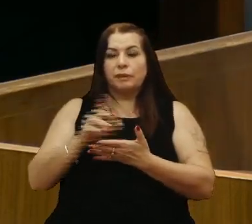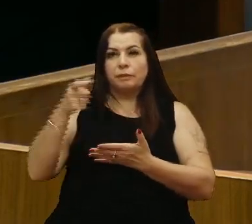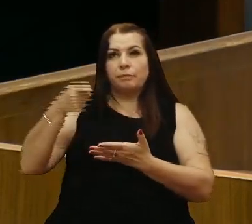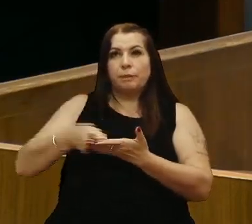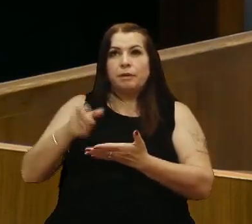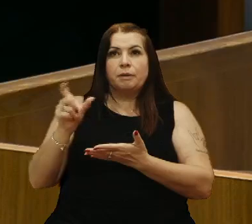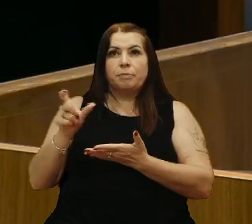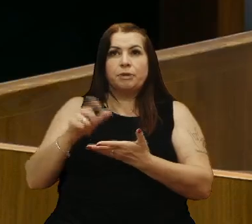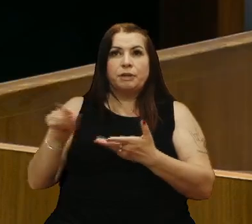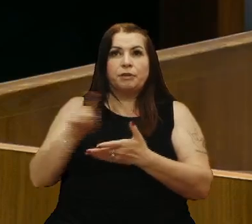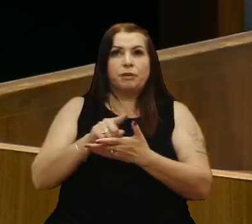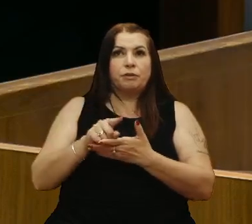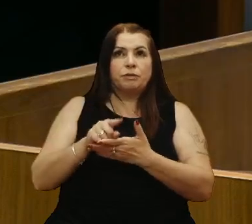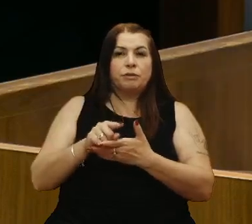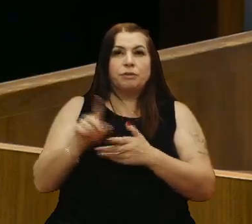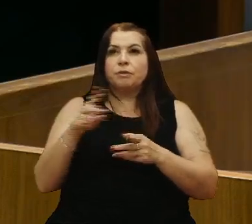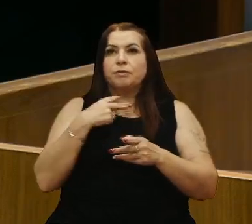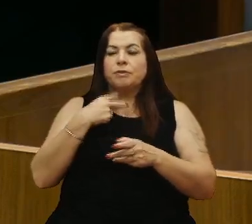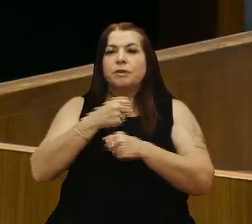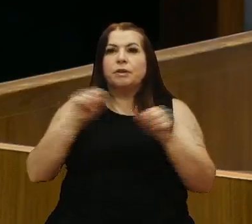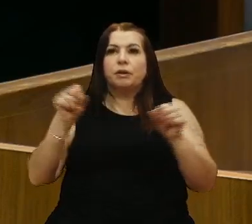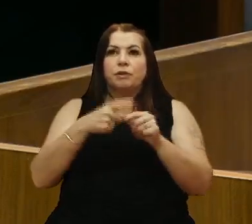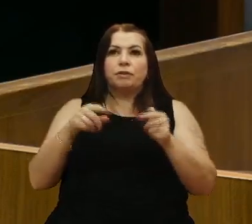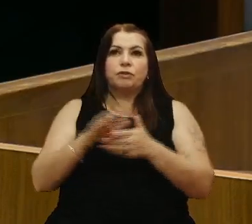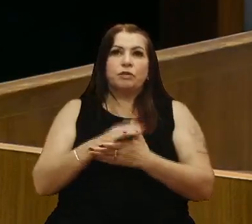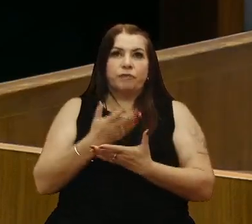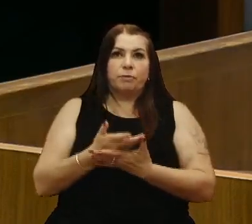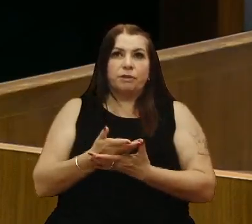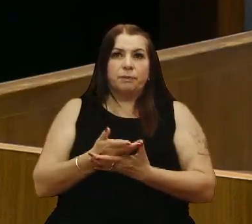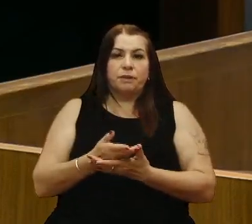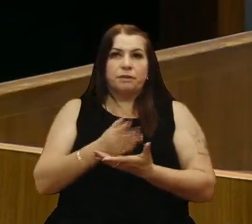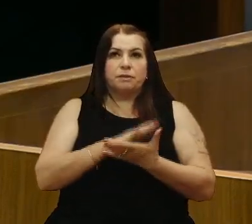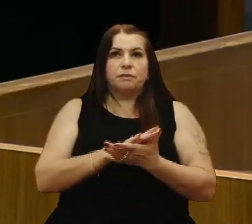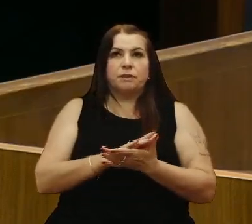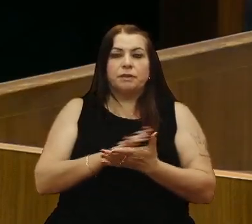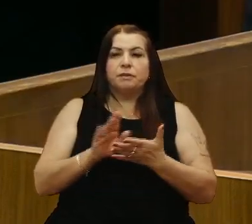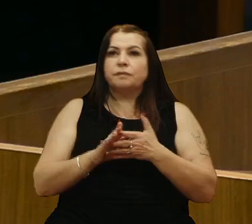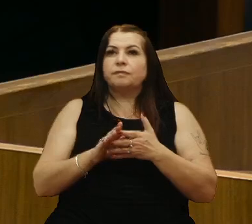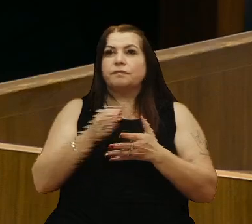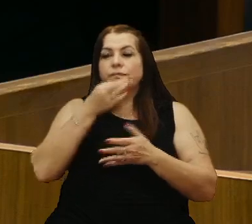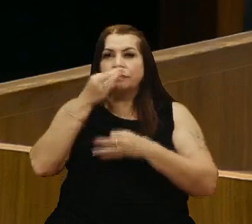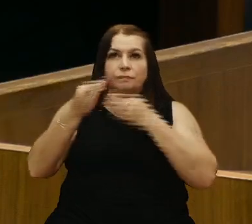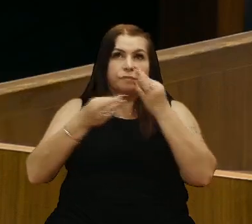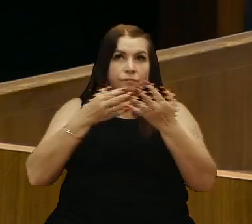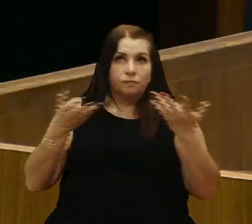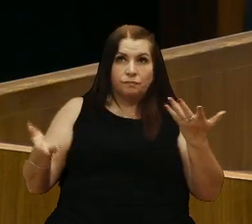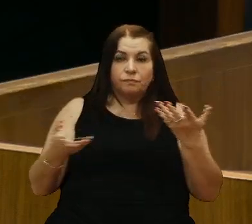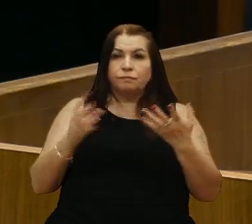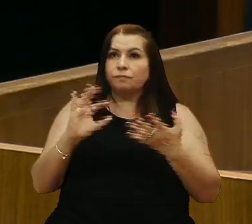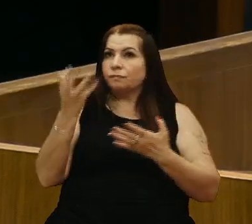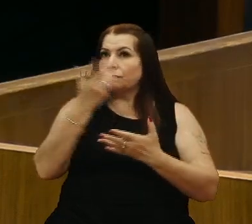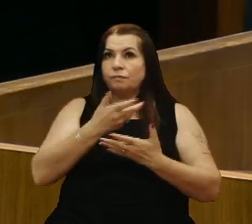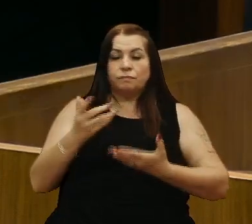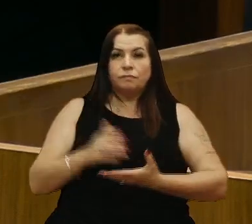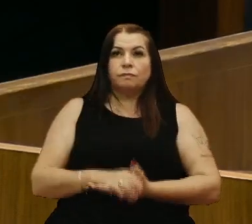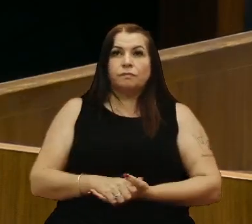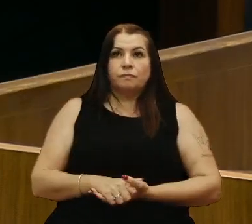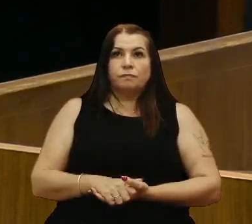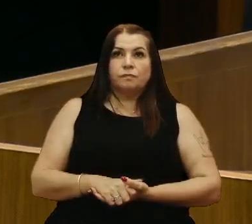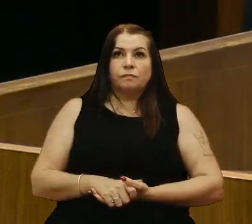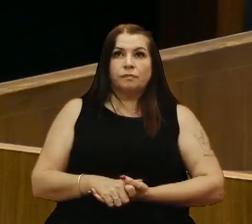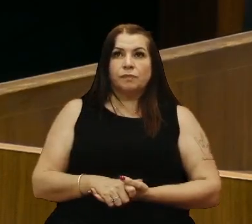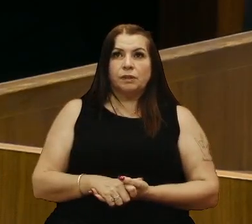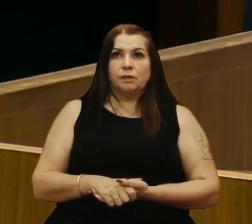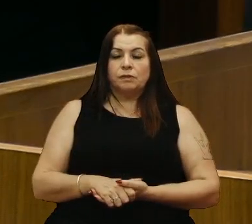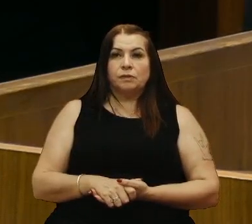passagem aumenta e nós não podemos admitir isso. Demos, inclusive, sugestões para que isso não acontecesse.